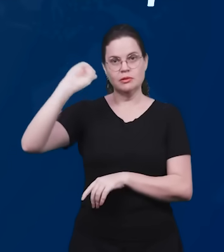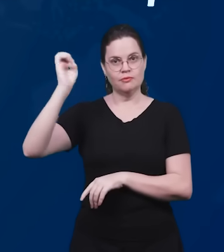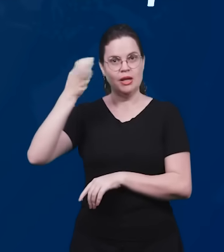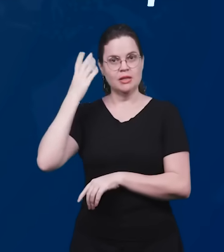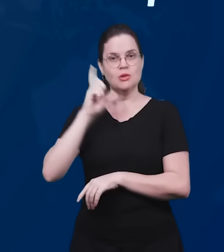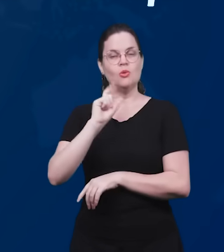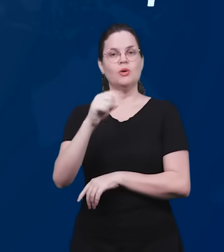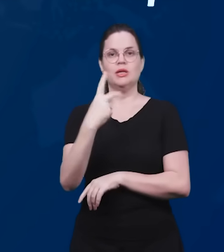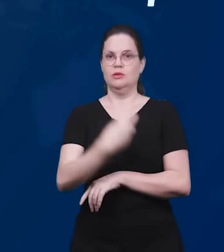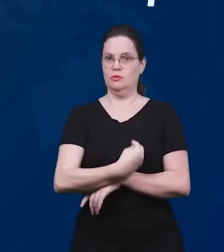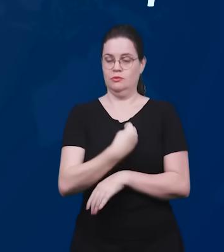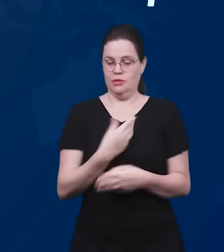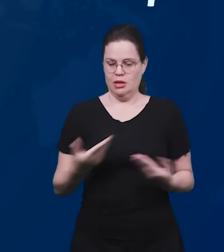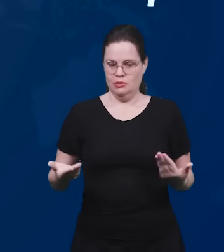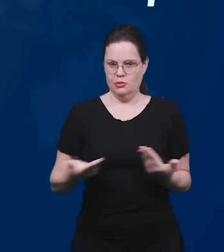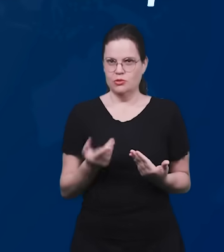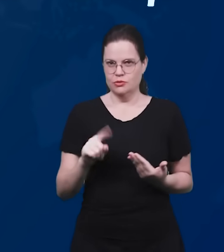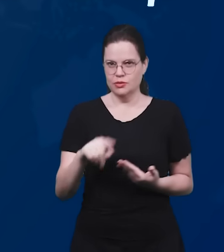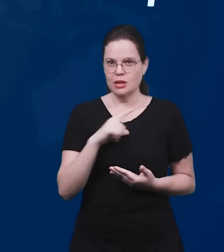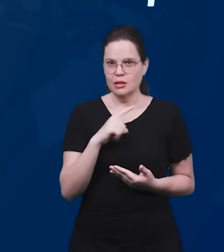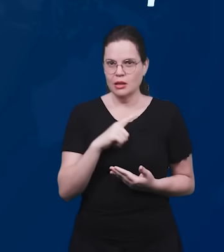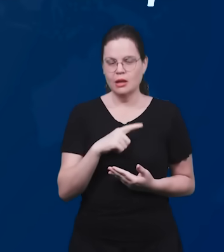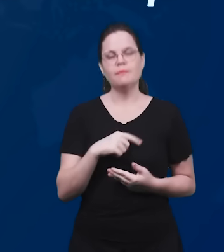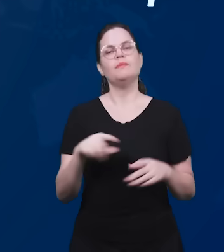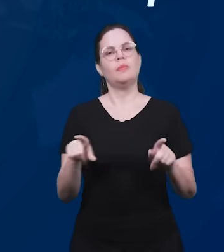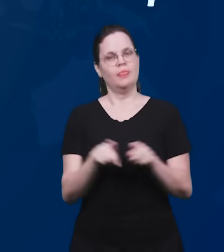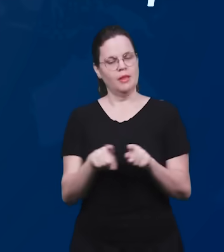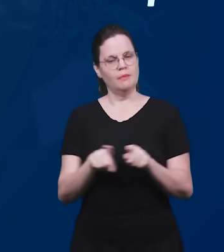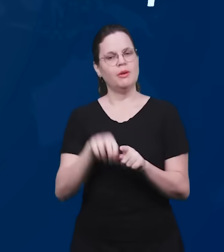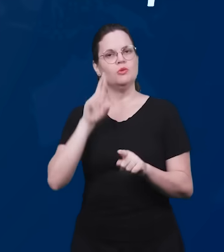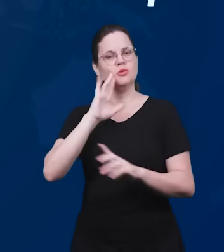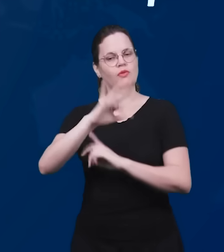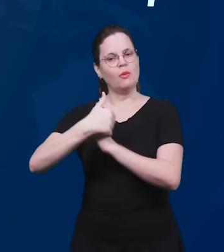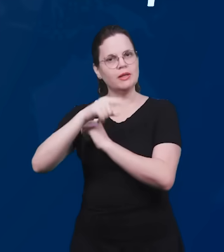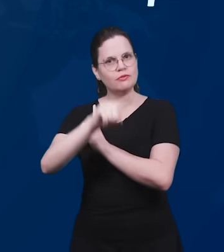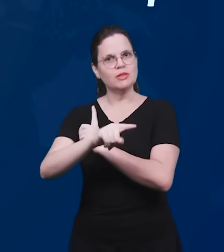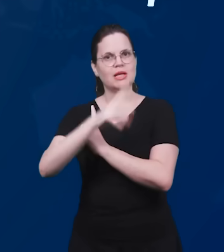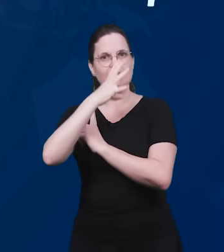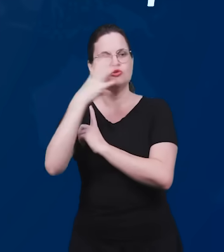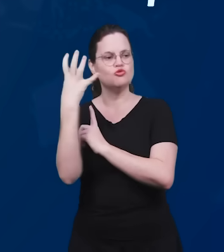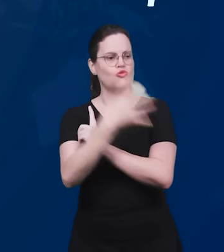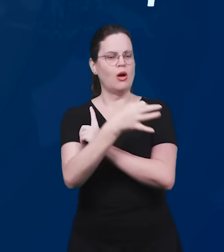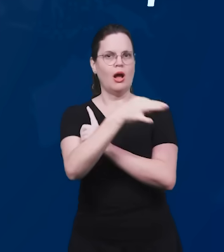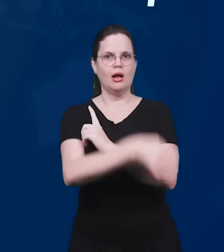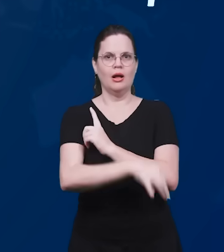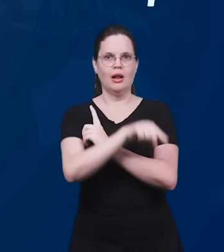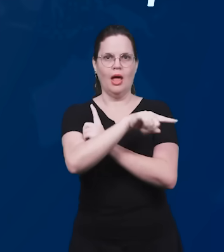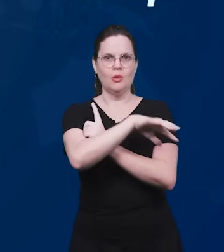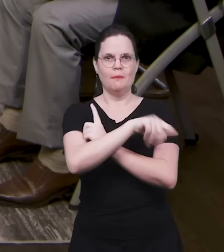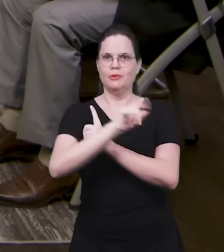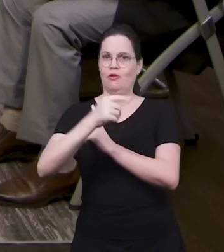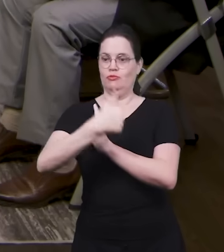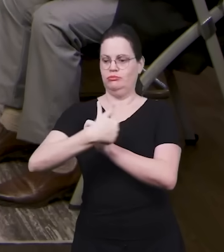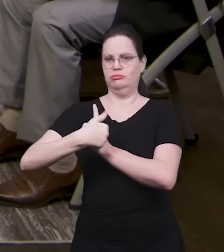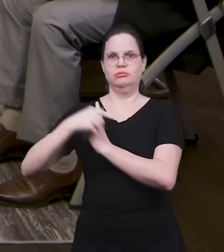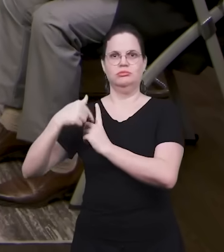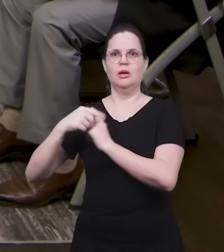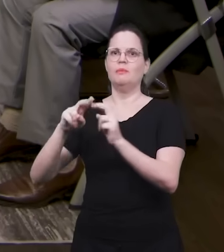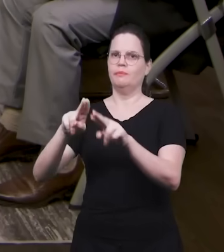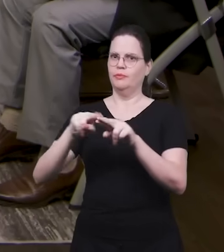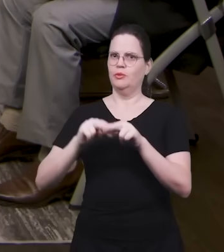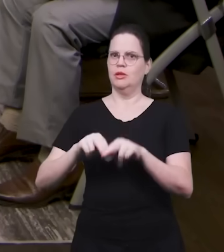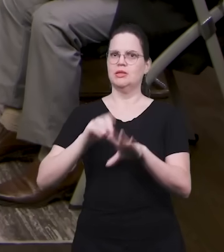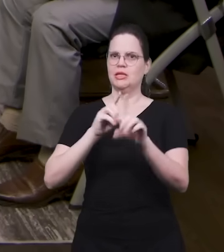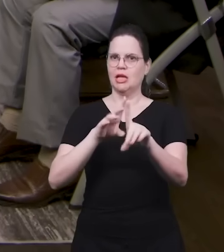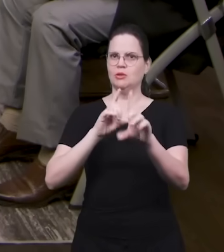está trazendo para a sua vida hoje, Ele vai te guardar também. Glória a Deus. É por isso que a doutrina é necessária na escola bíblica dominical.